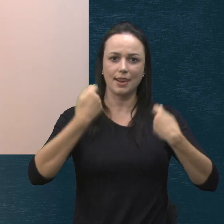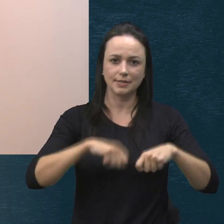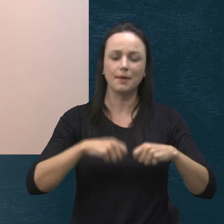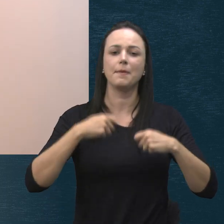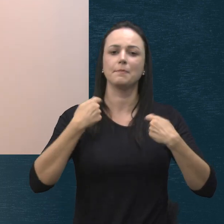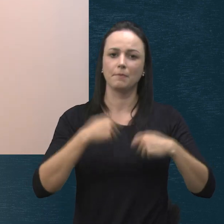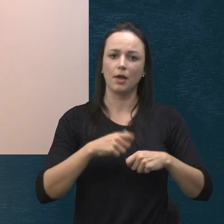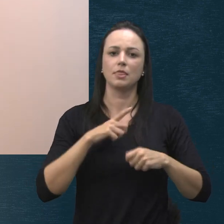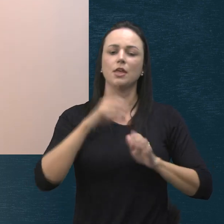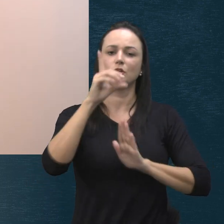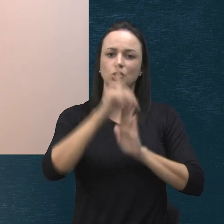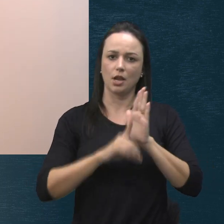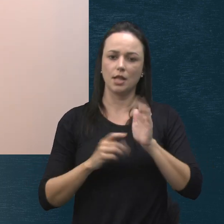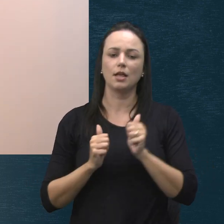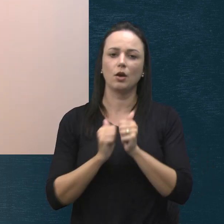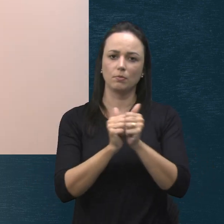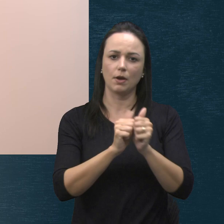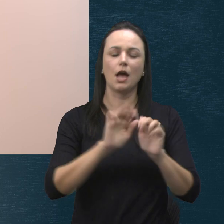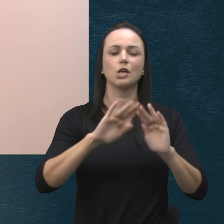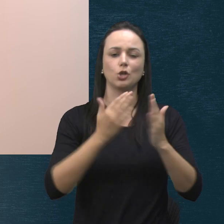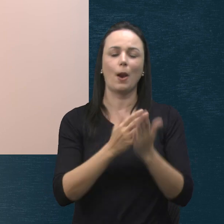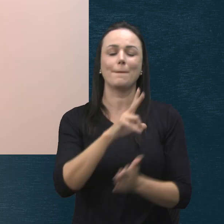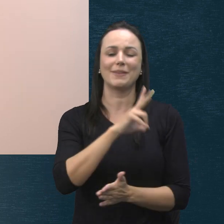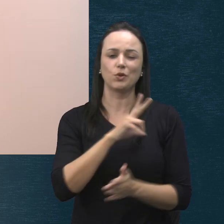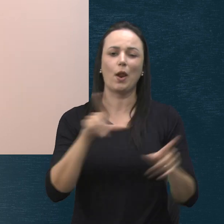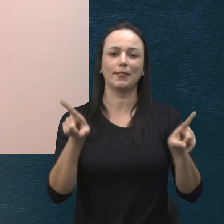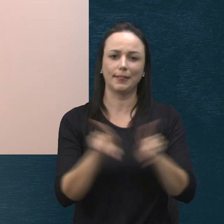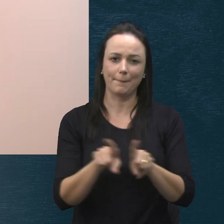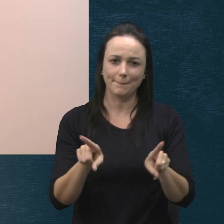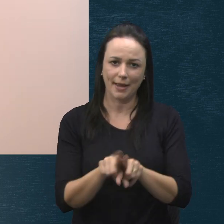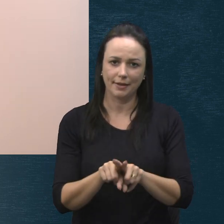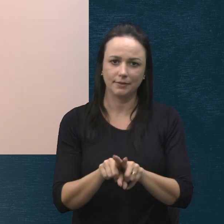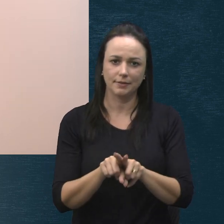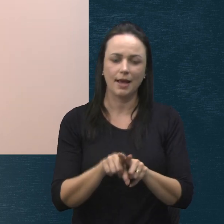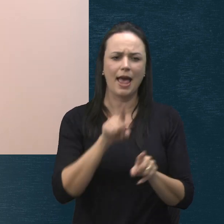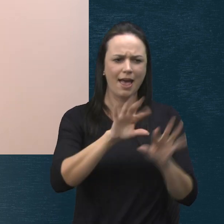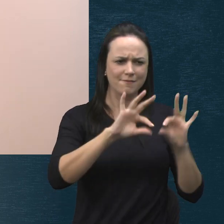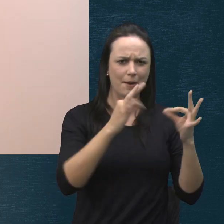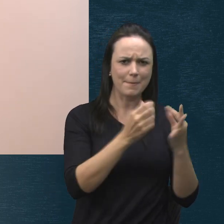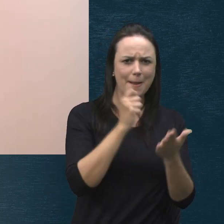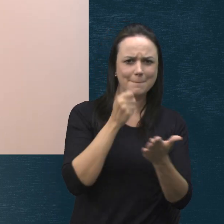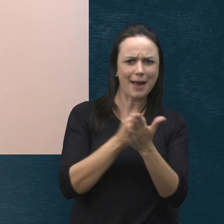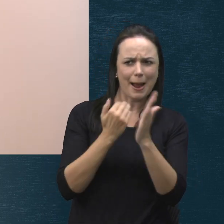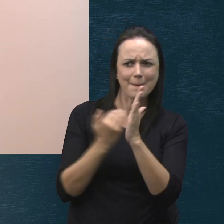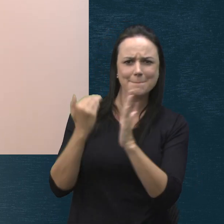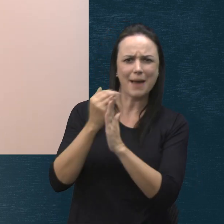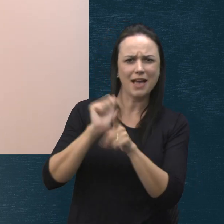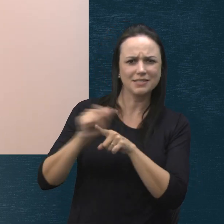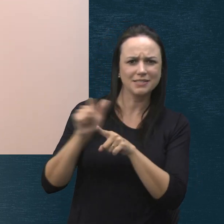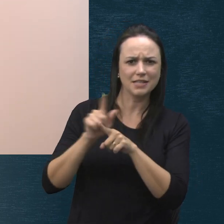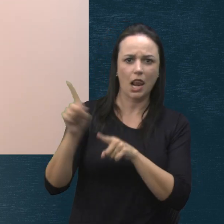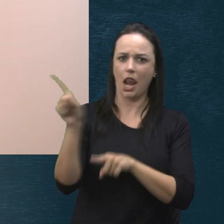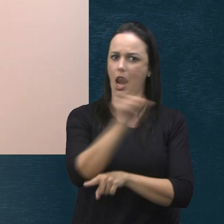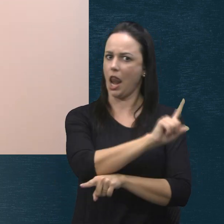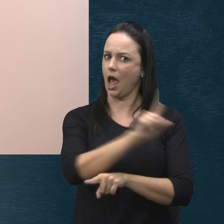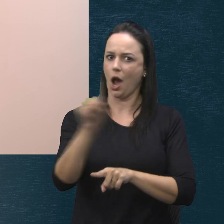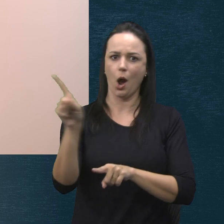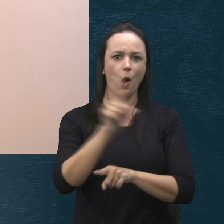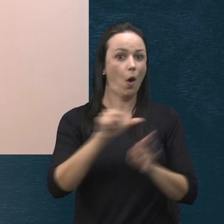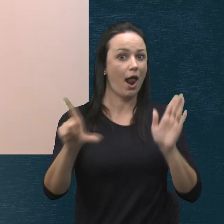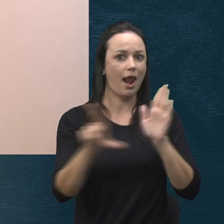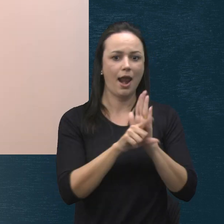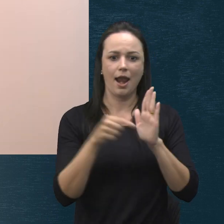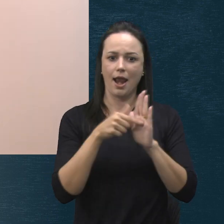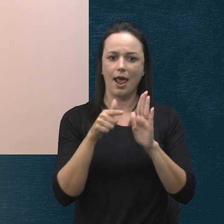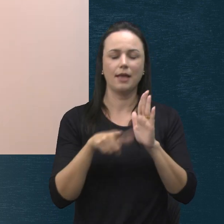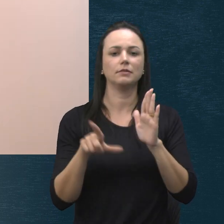direito ao acompanhante. Escola particular também. Pode cobrar mais dessa família? Não. A LBI estabelece isso. A Lei Brasileira de Inclusão,